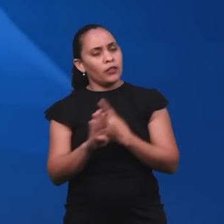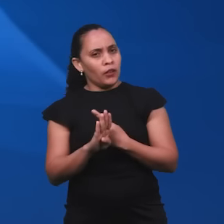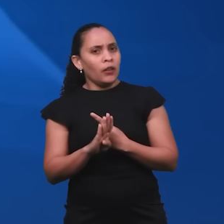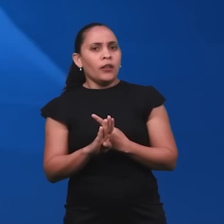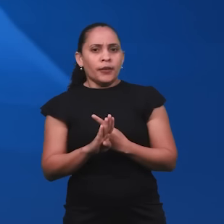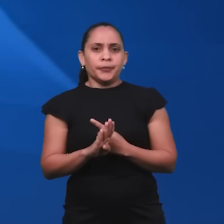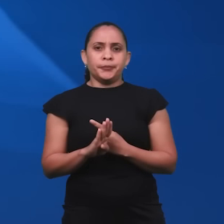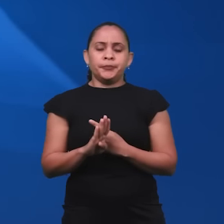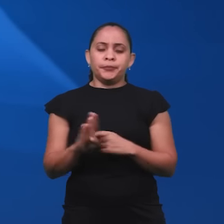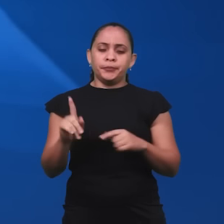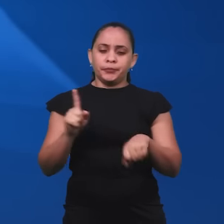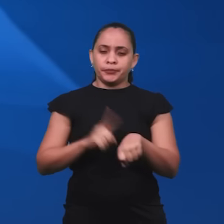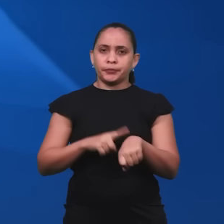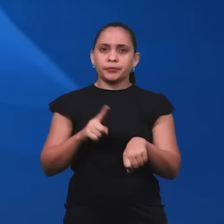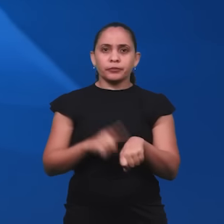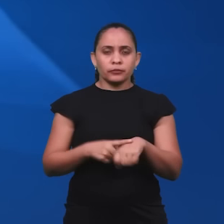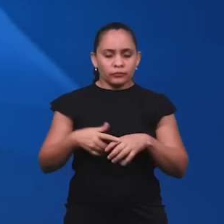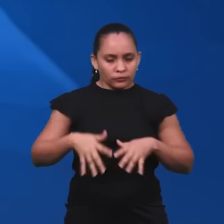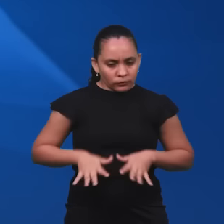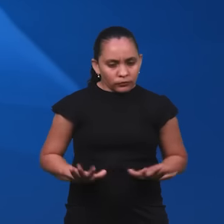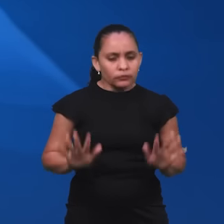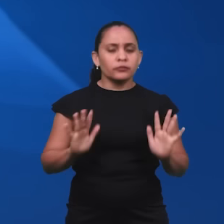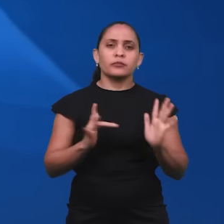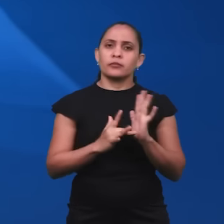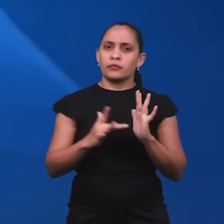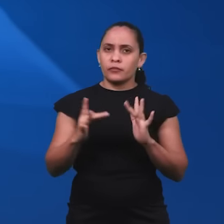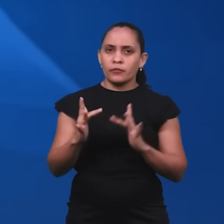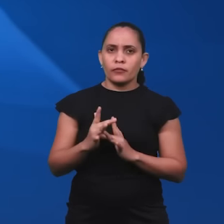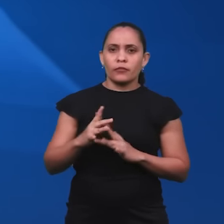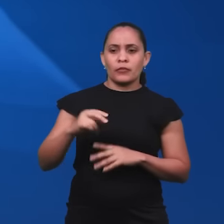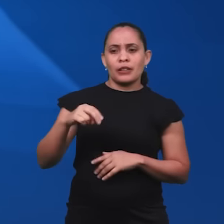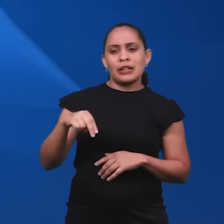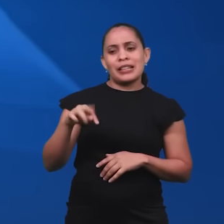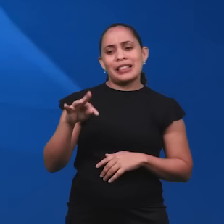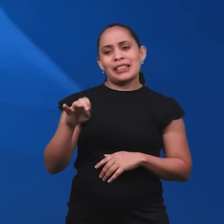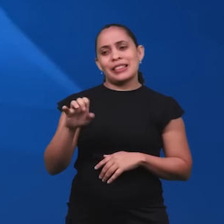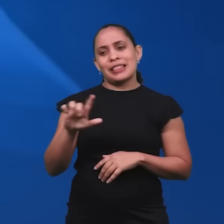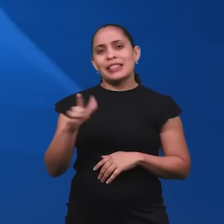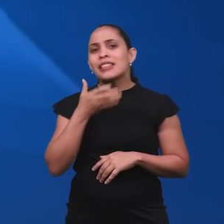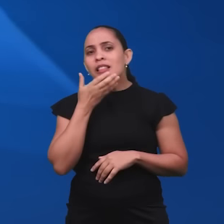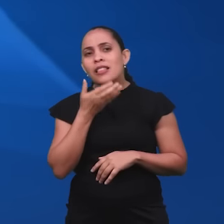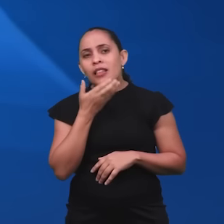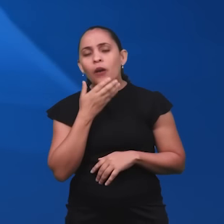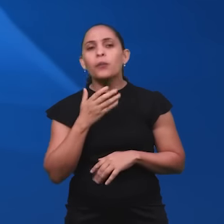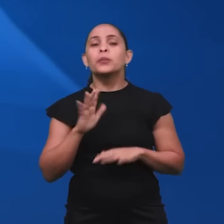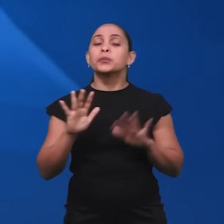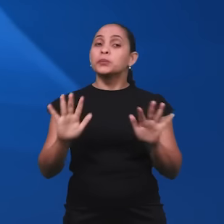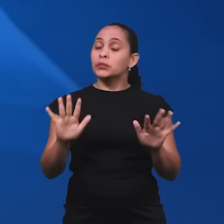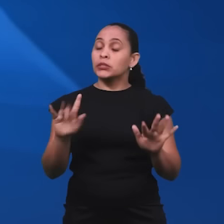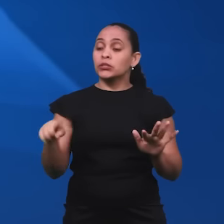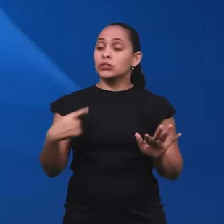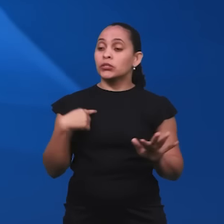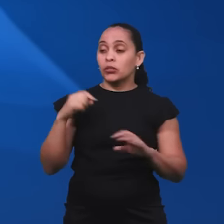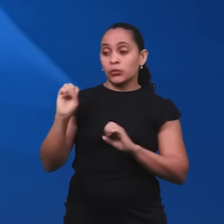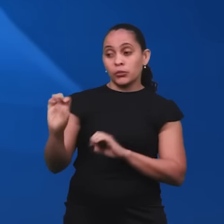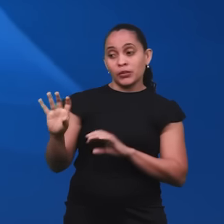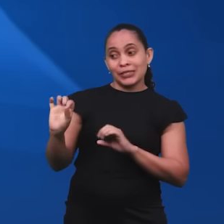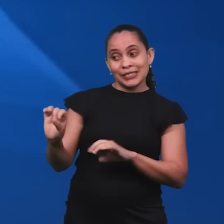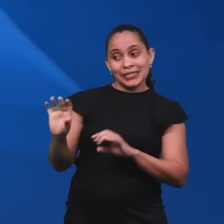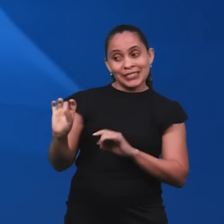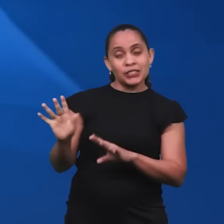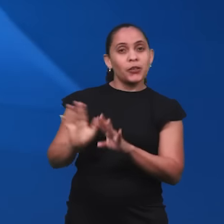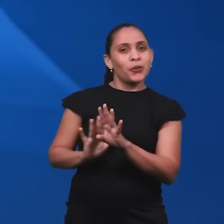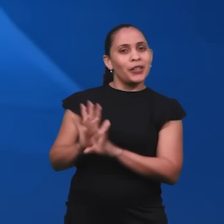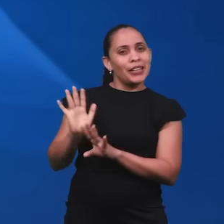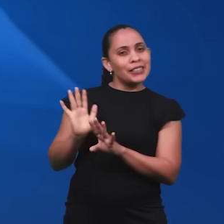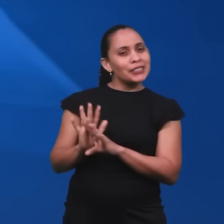que se fala muito sobre o nascimento de Jesus, né, o Natal e tudo. Então eles estão tendo agora uma lição maravilhosa com